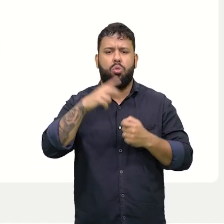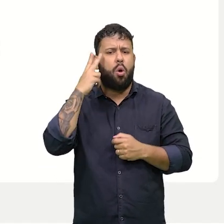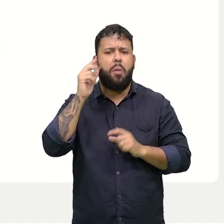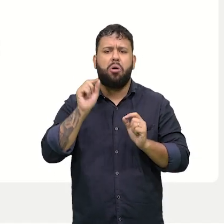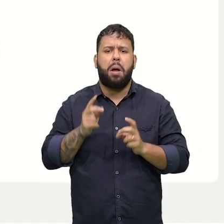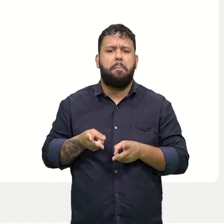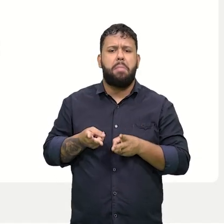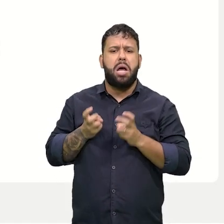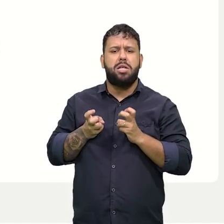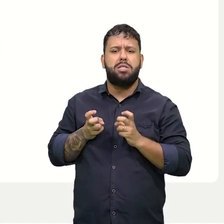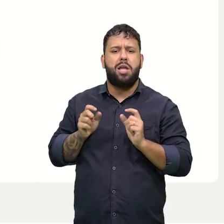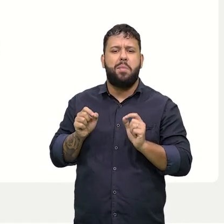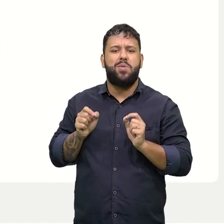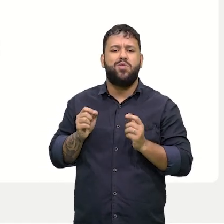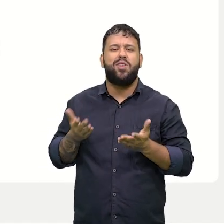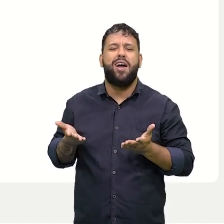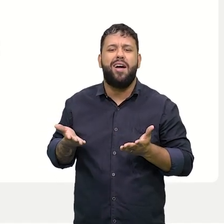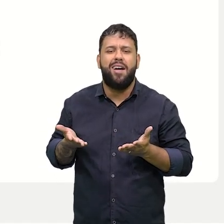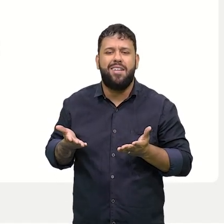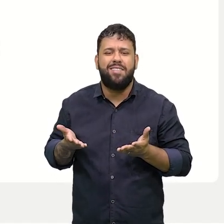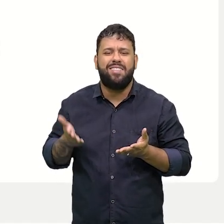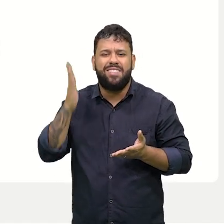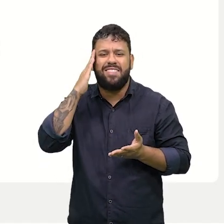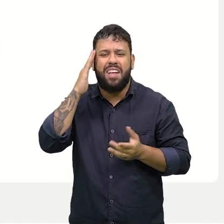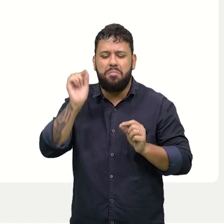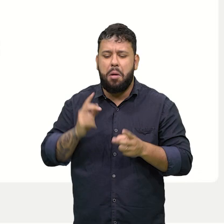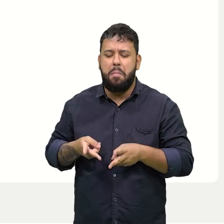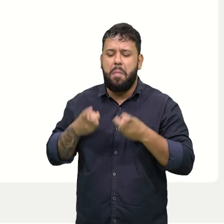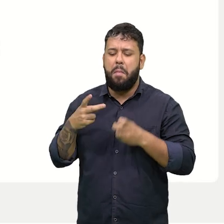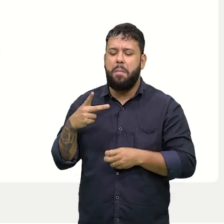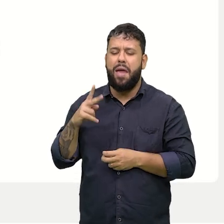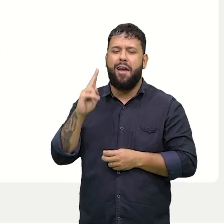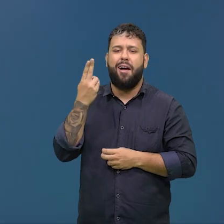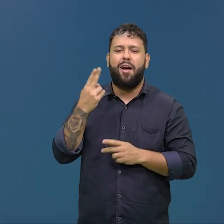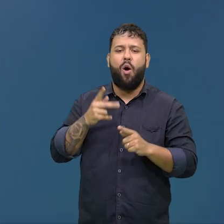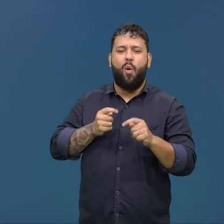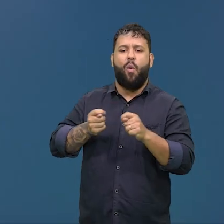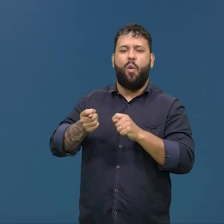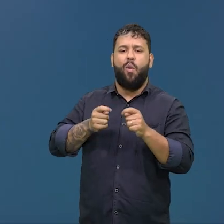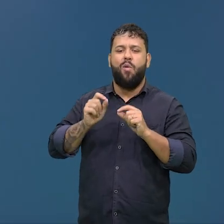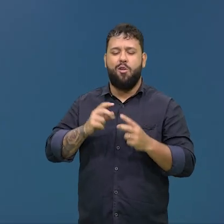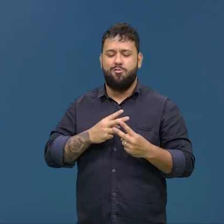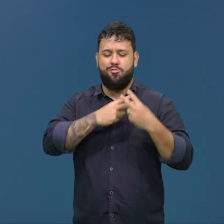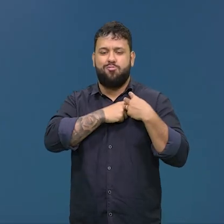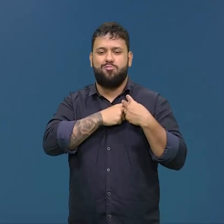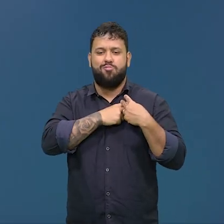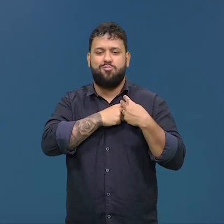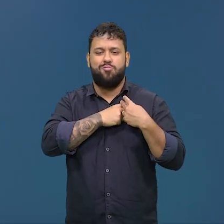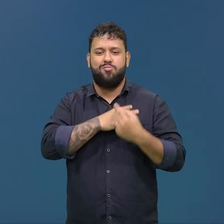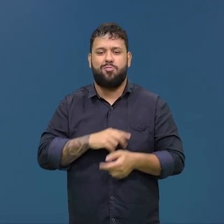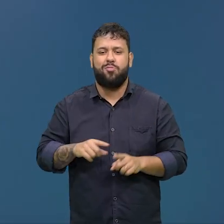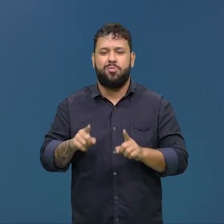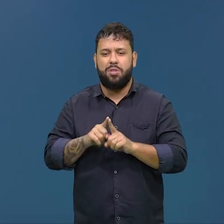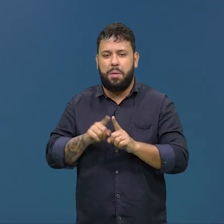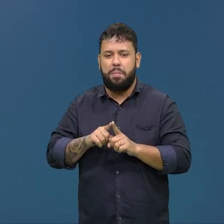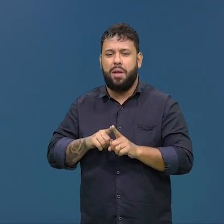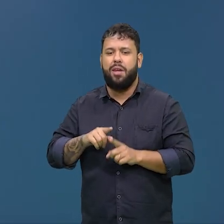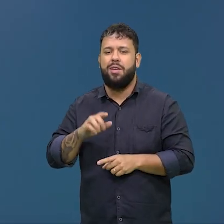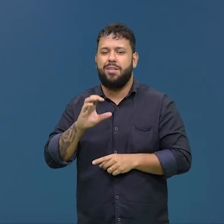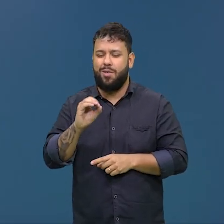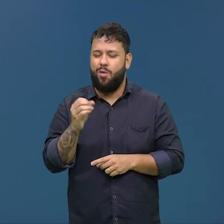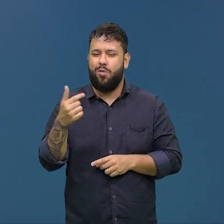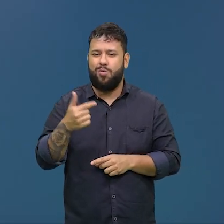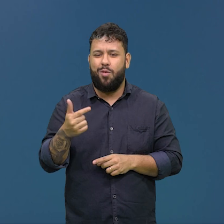vai perceber o pH do teu sangue mediado pelo gás carbônico? O